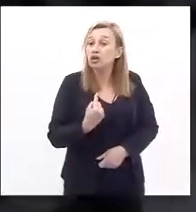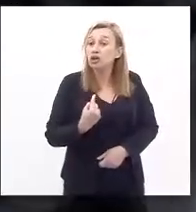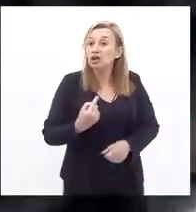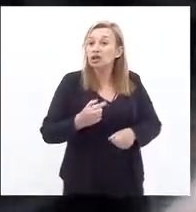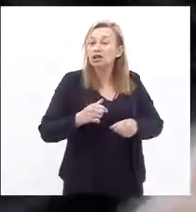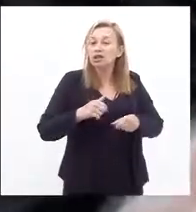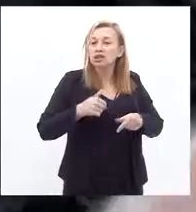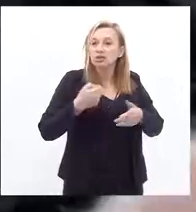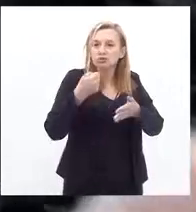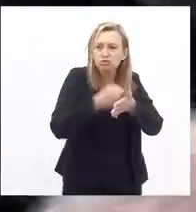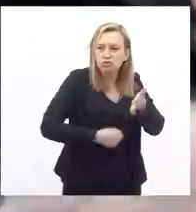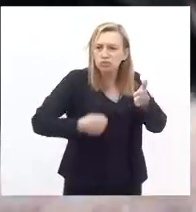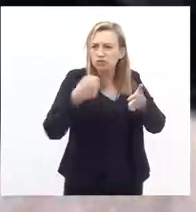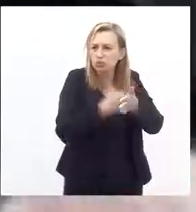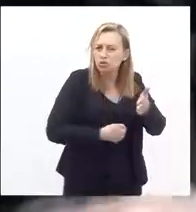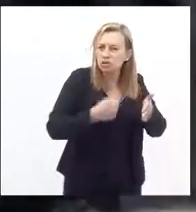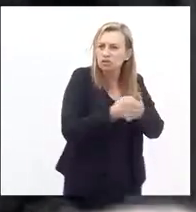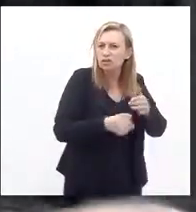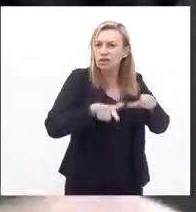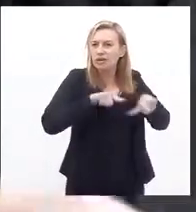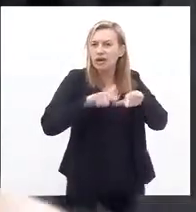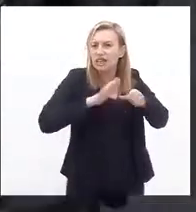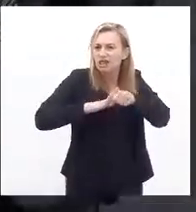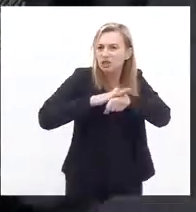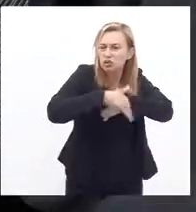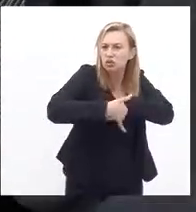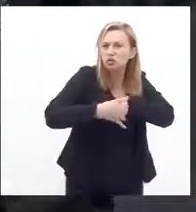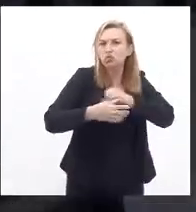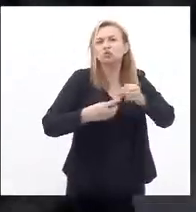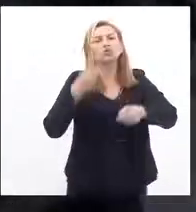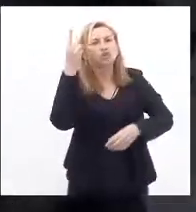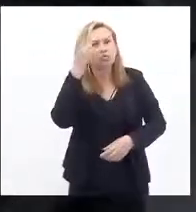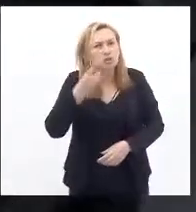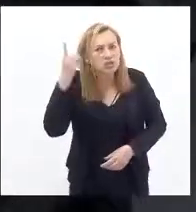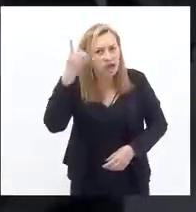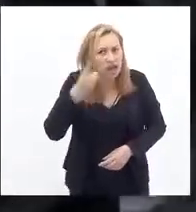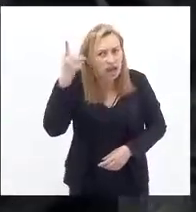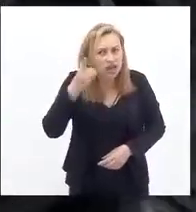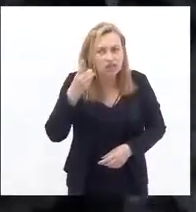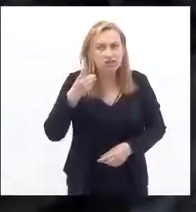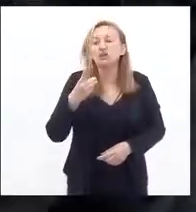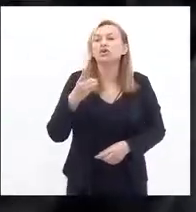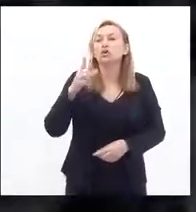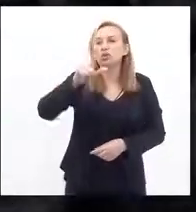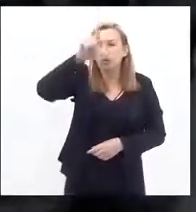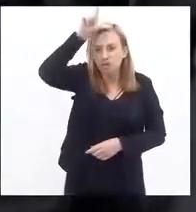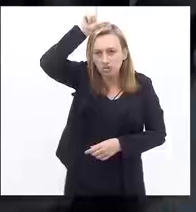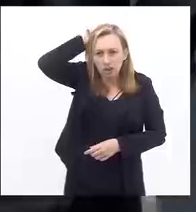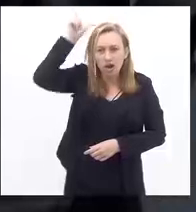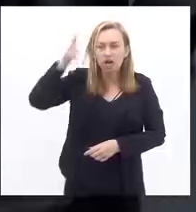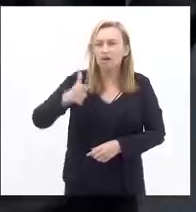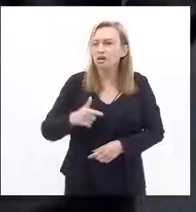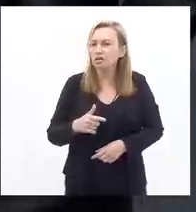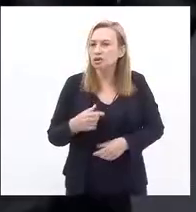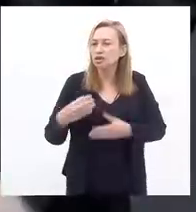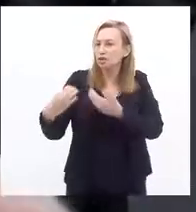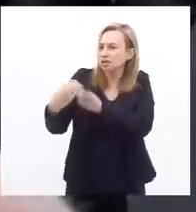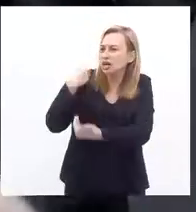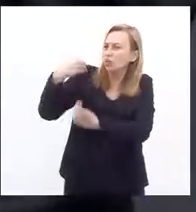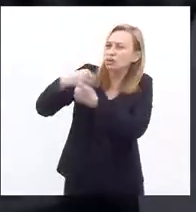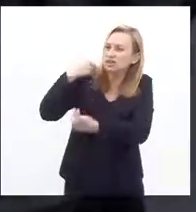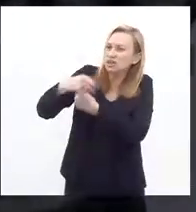trabalhamos muito a noite com os deputados do es Paulo nos